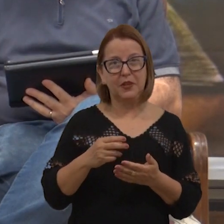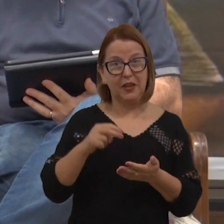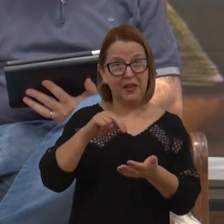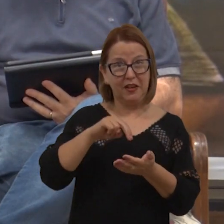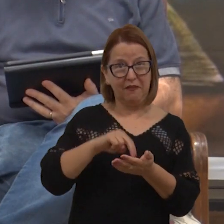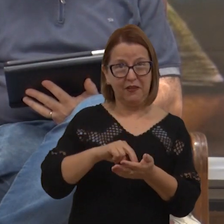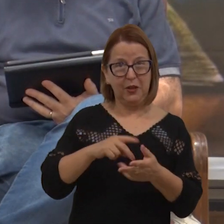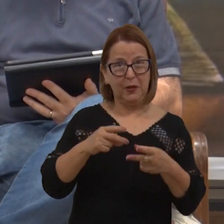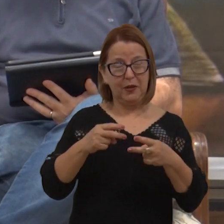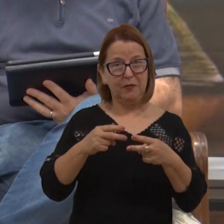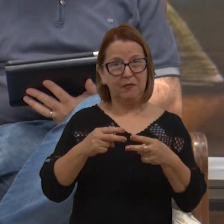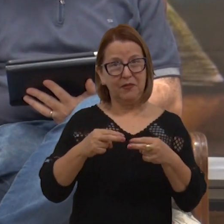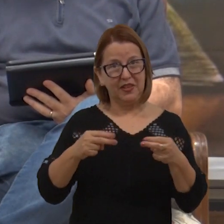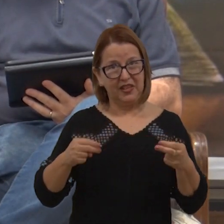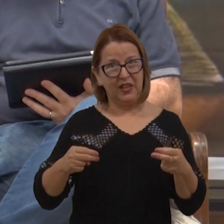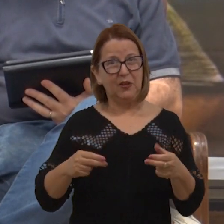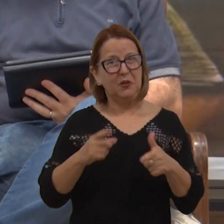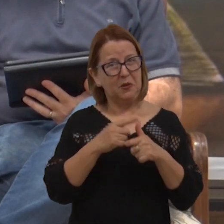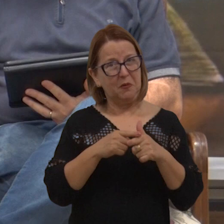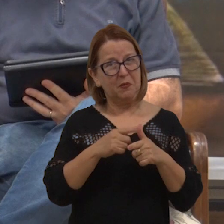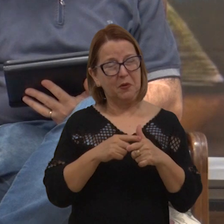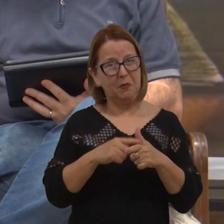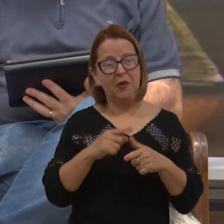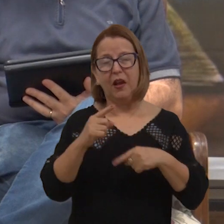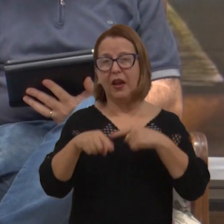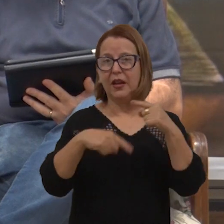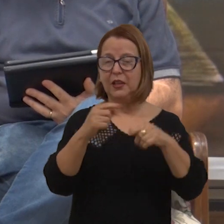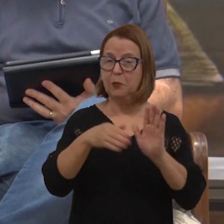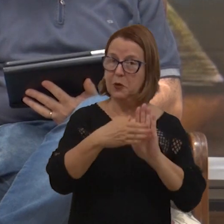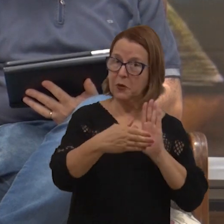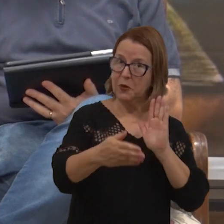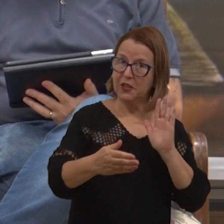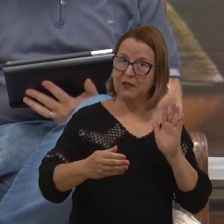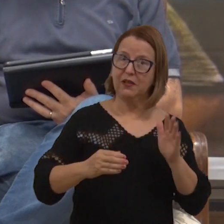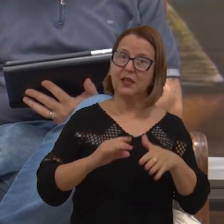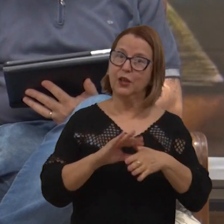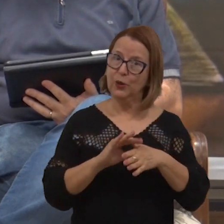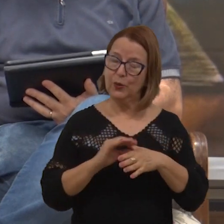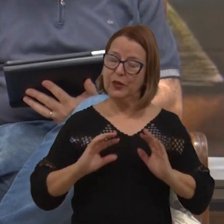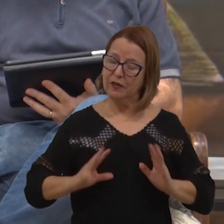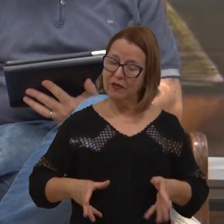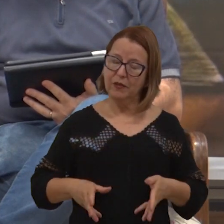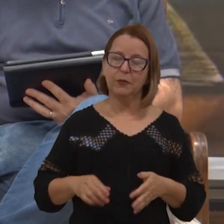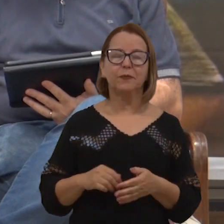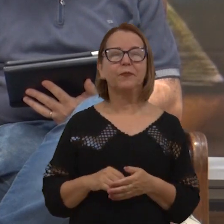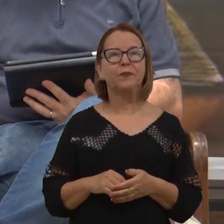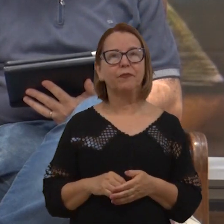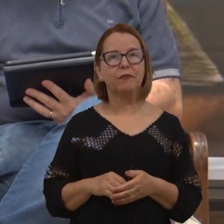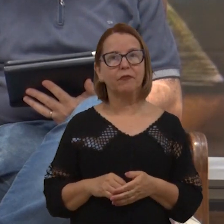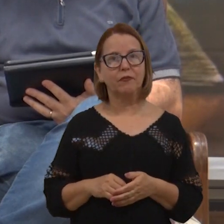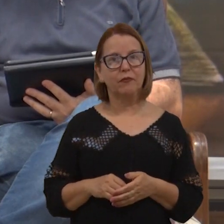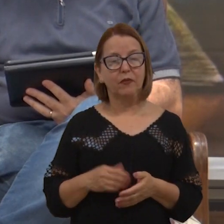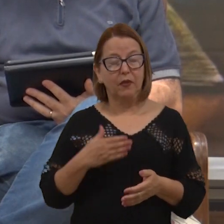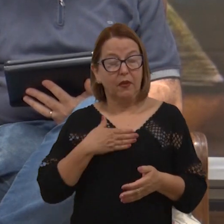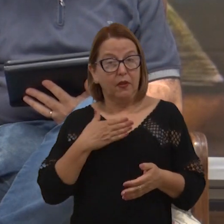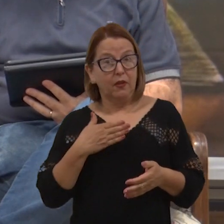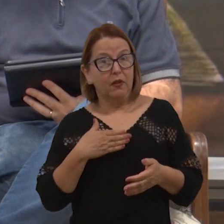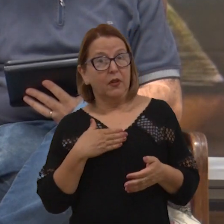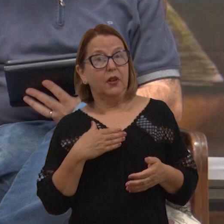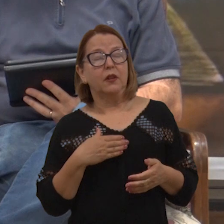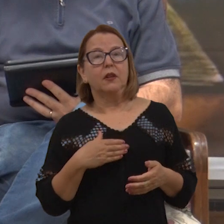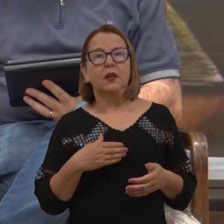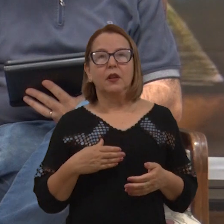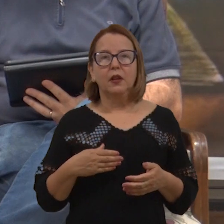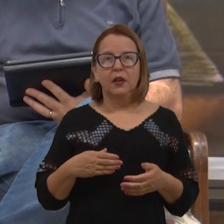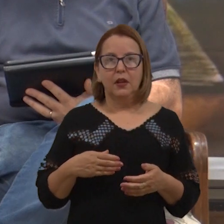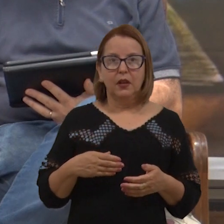e nos traz só problema. E é impressionante, eu estava dizendo isso agora cedo na Sofer lá